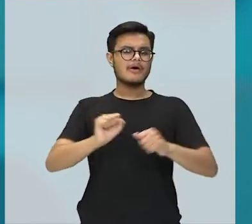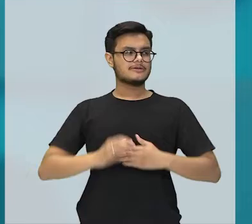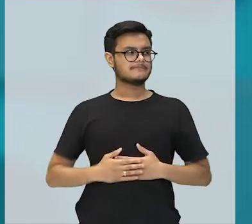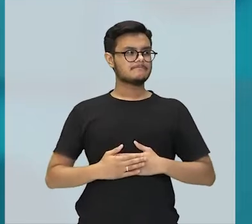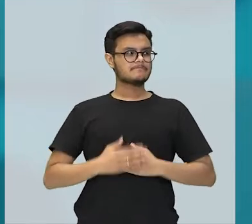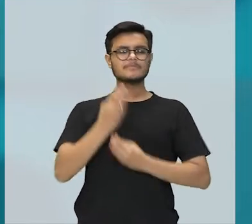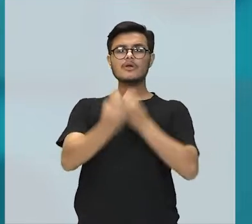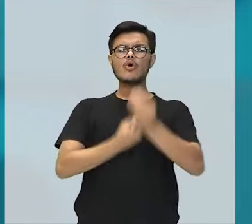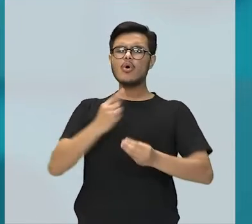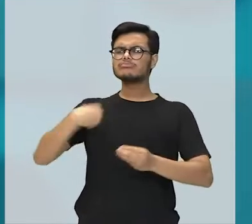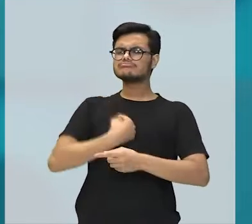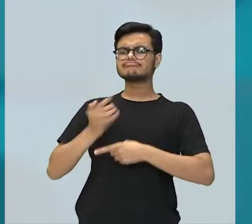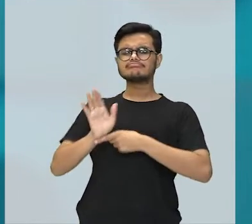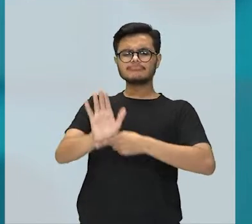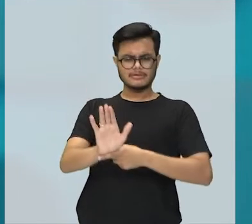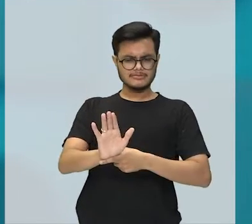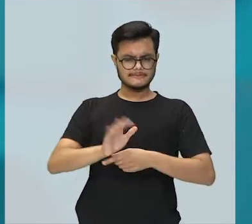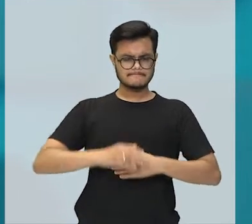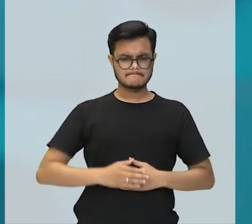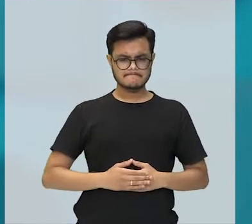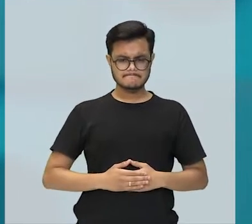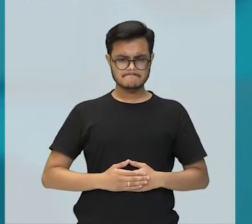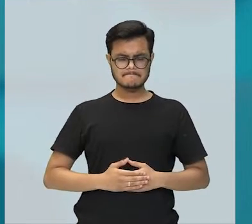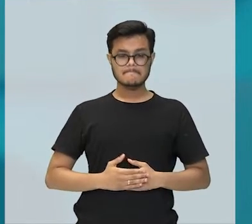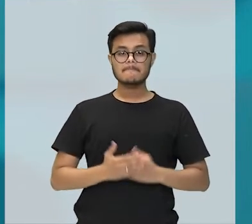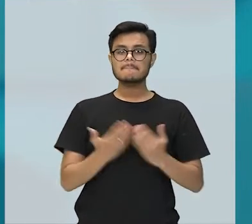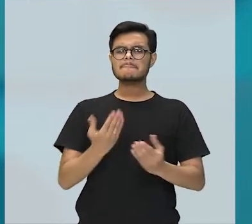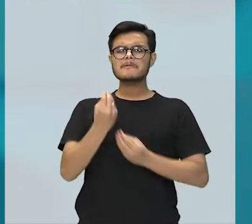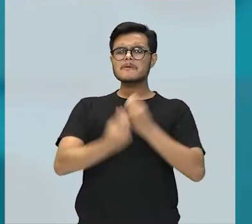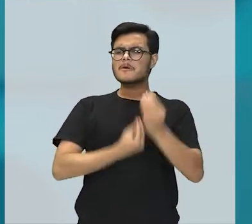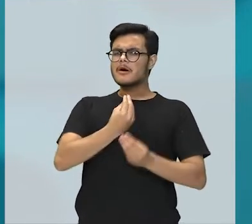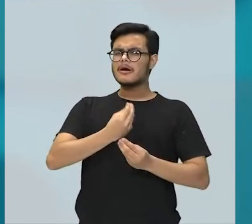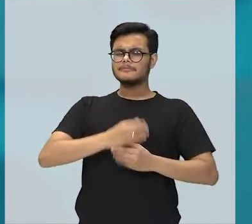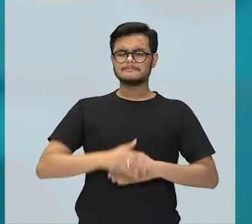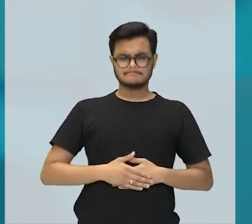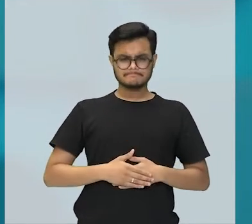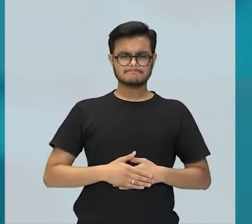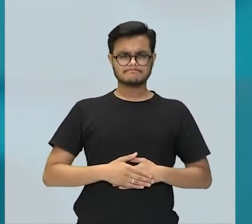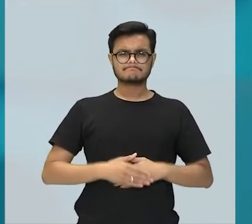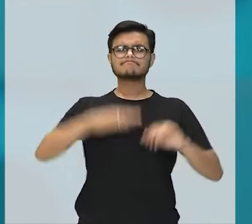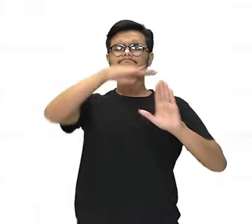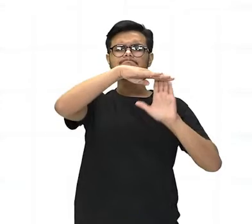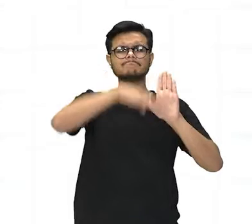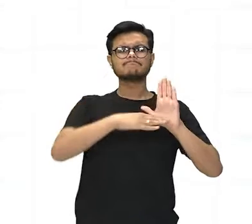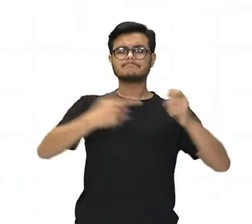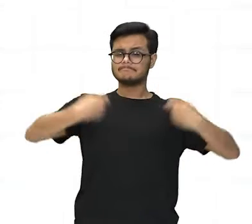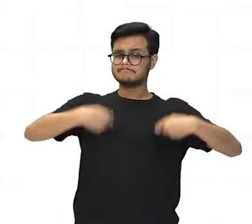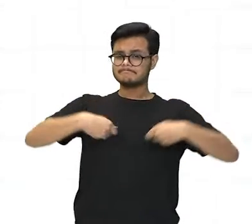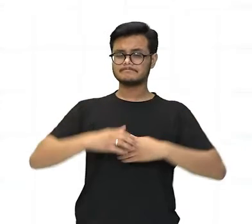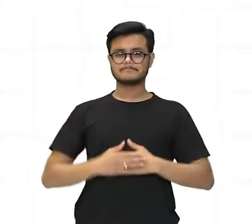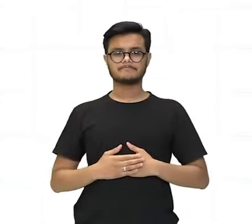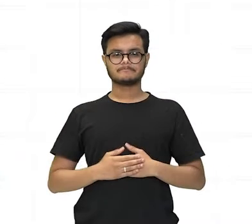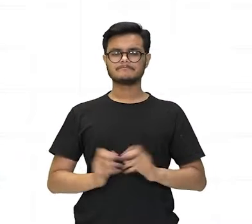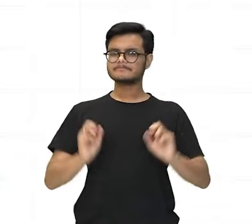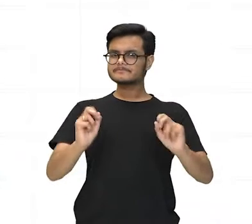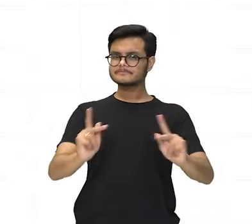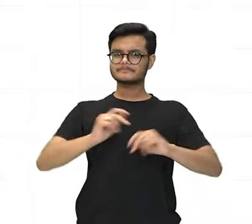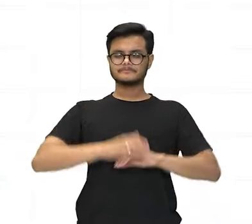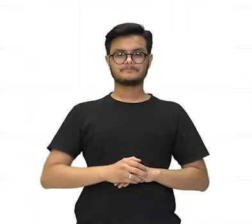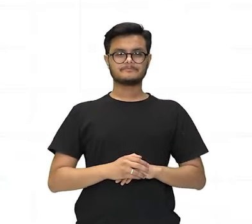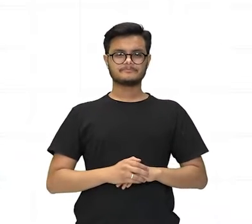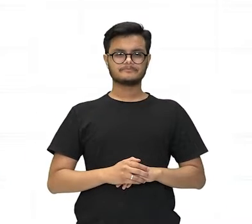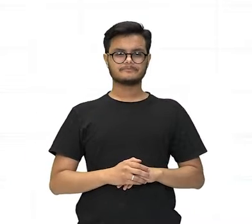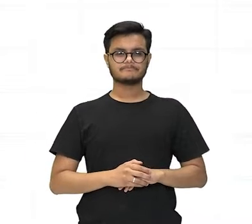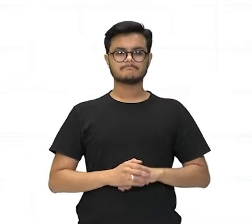gente deve fazer nesses casos? Vamos ver então quais são os procedimentos? Vamos lá.